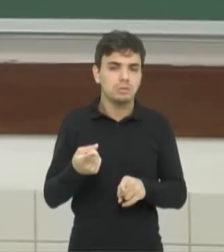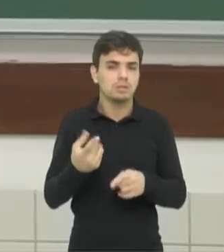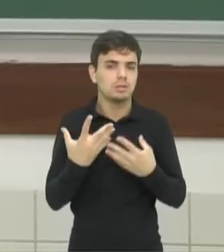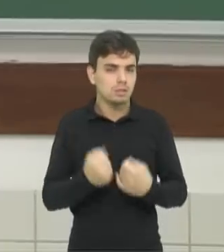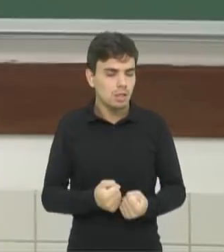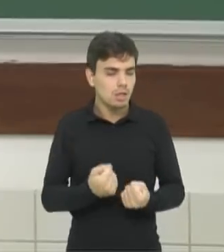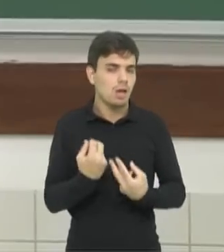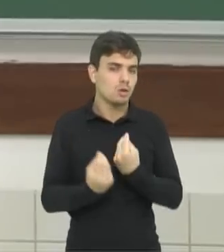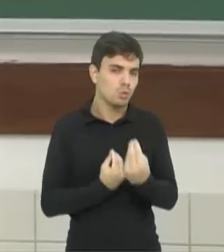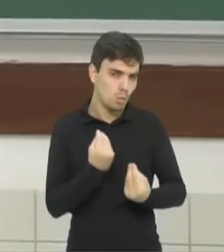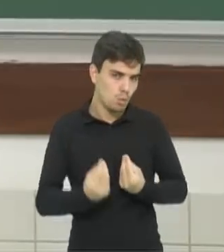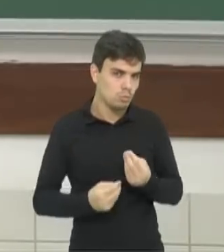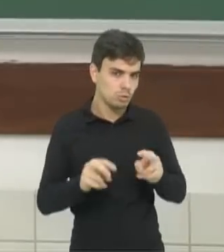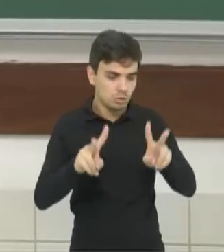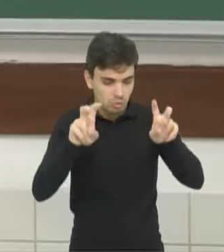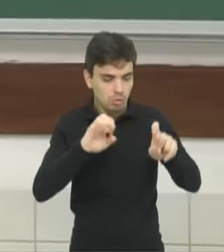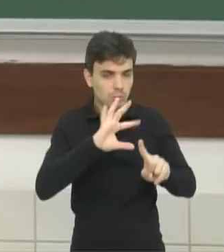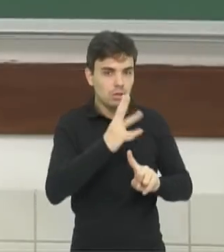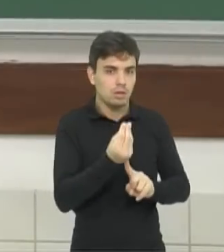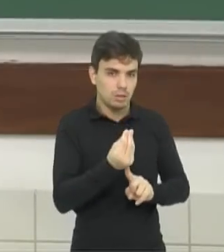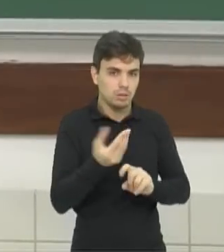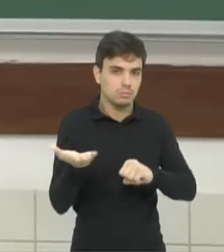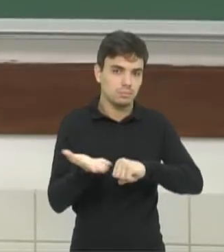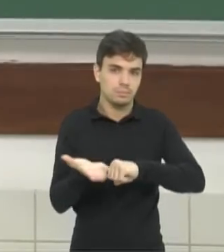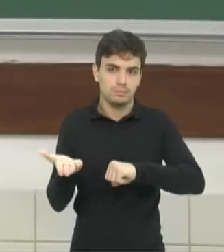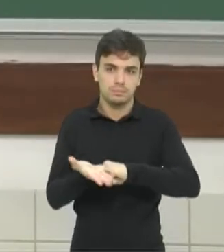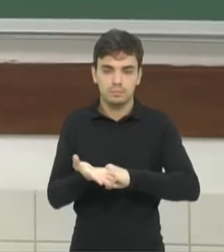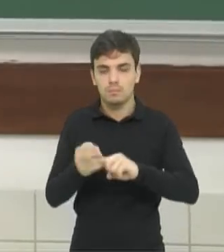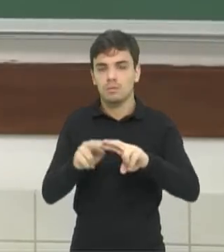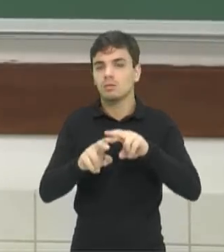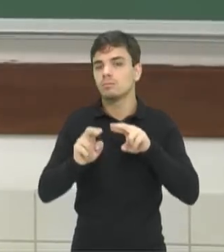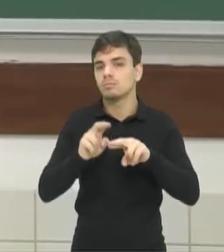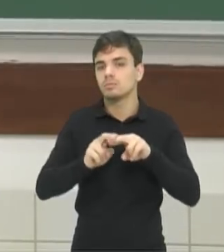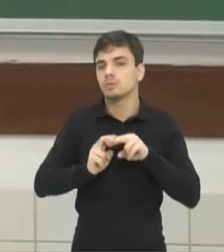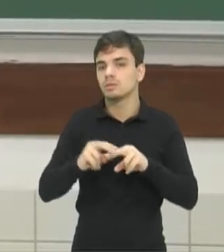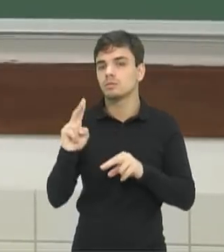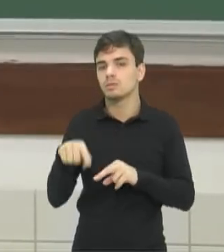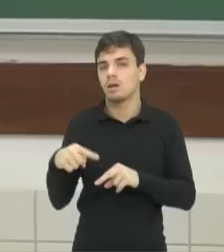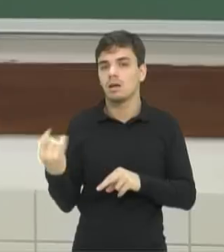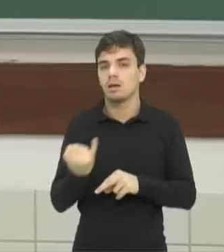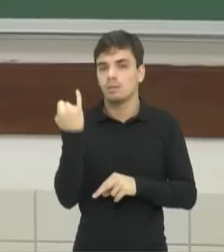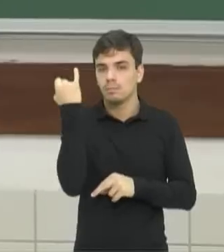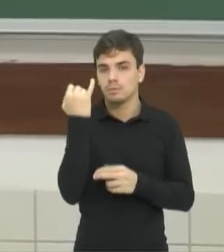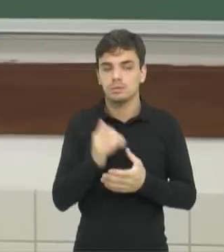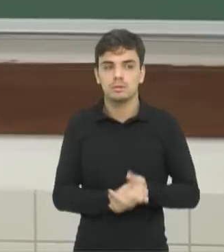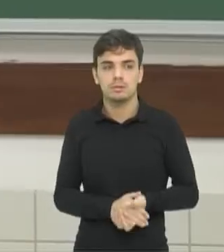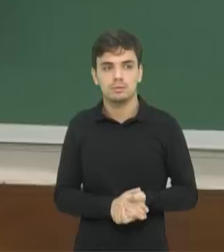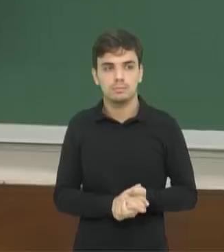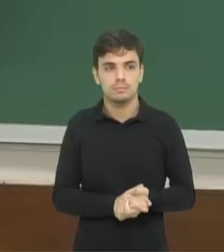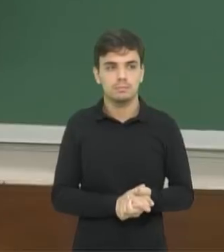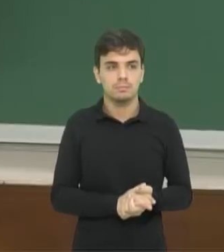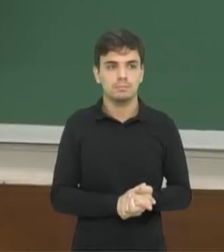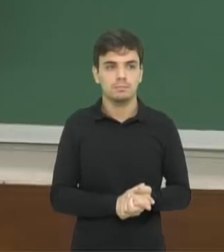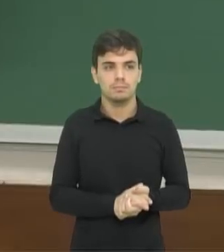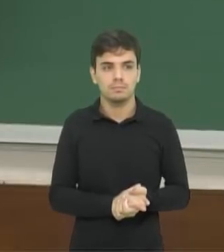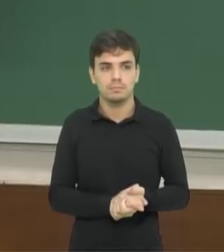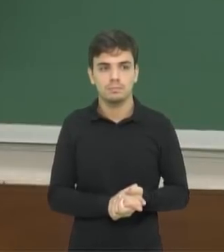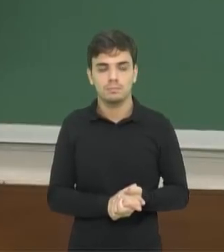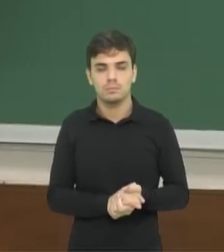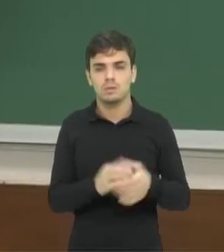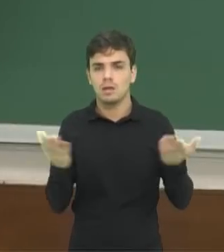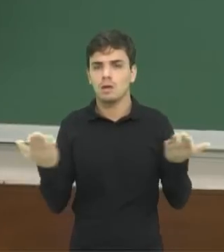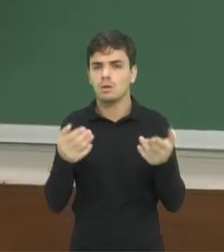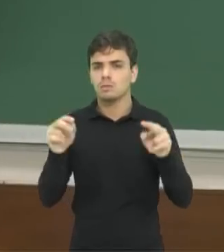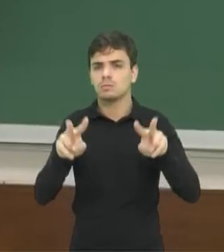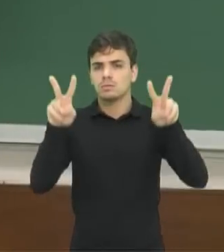acabado de falar sobre essa arte contemporânea, então é muito importante, tá? Tem mais coisas pra gente ver? Vamos lá, então? Olha lá o que a gente tem